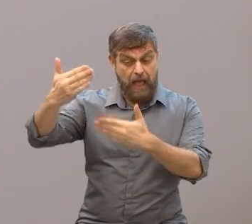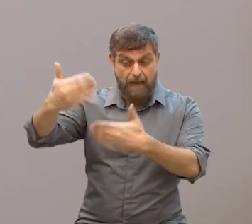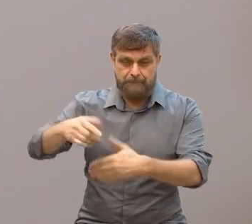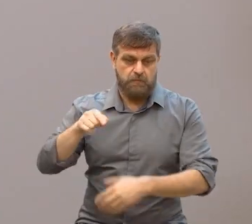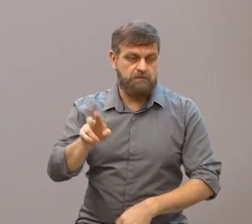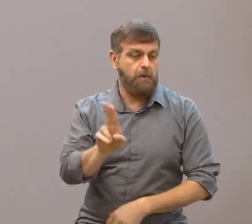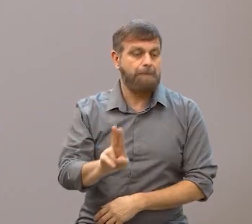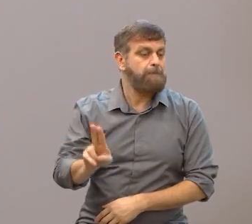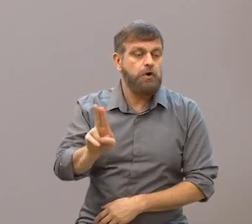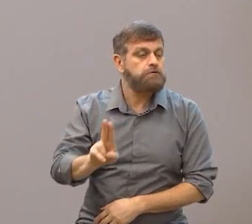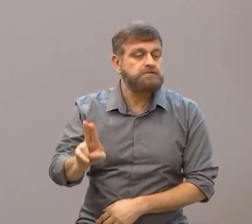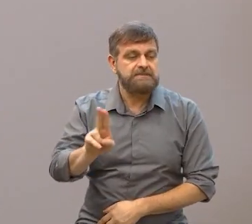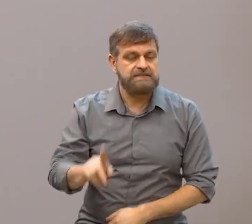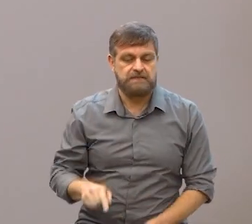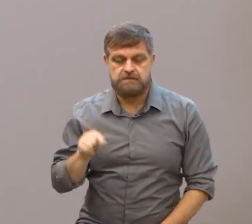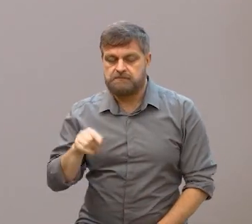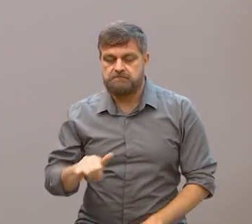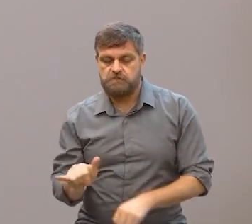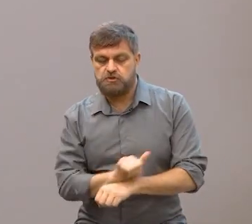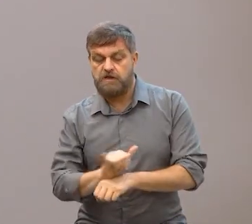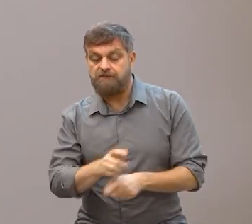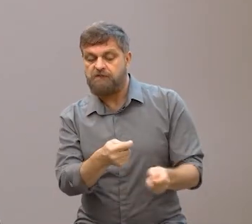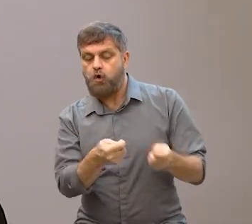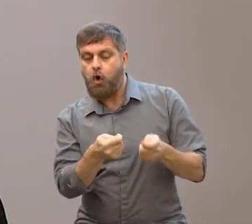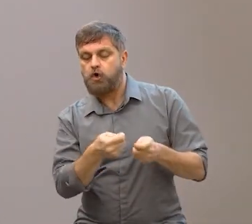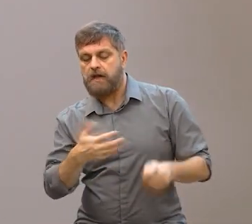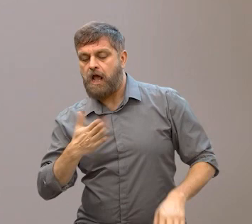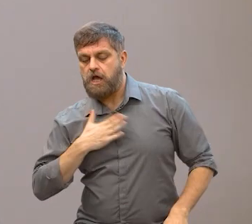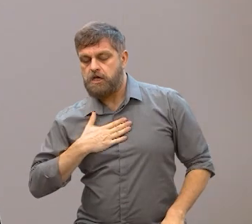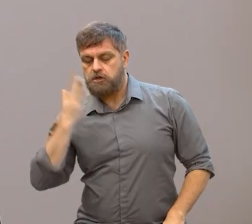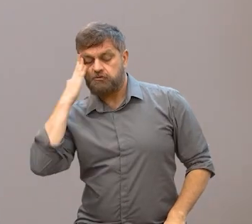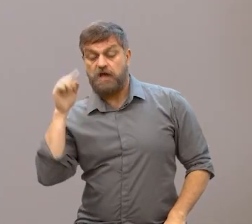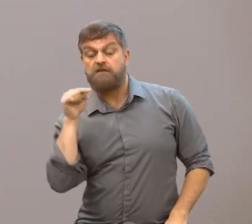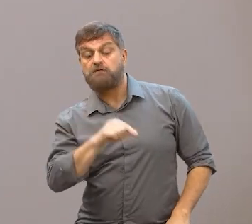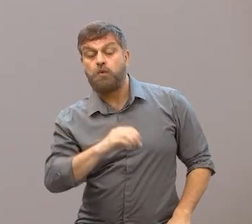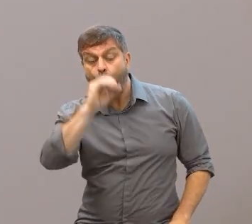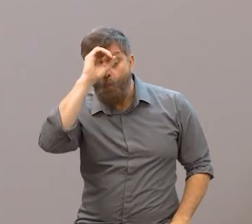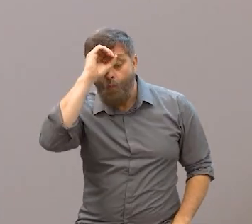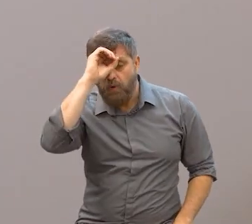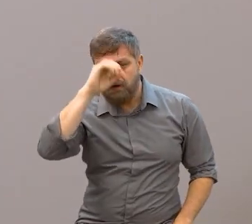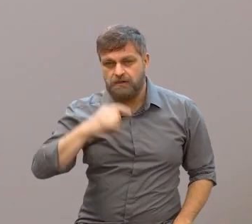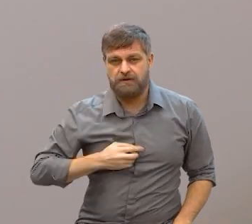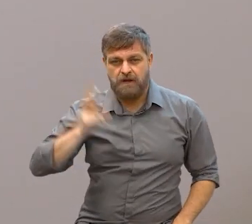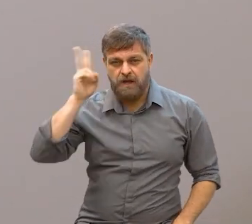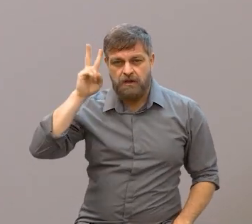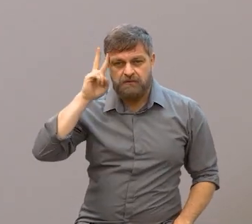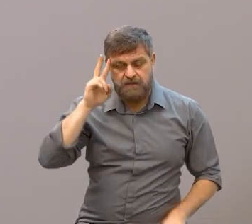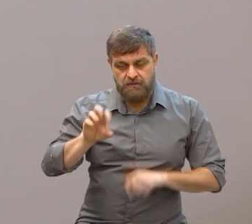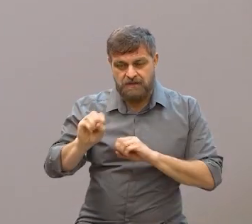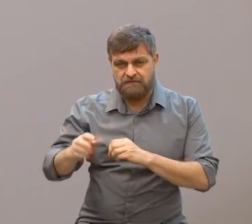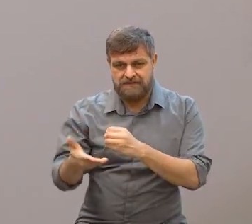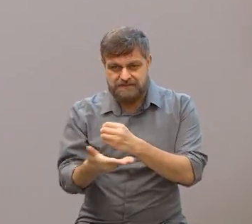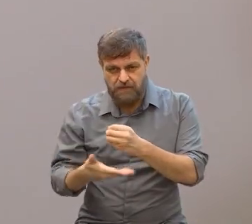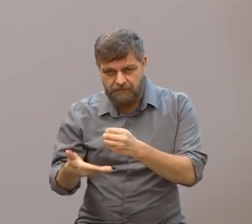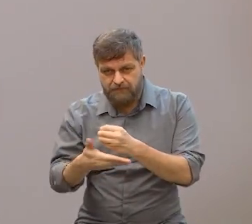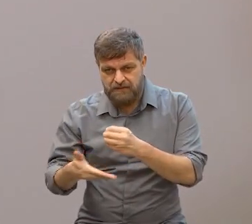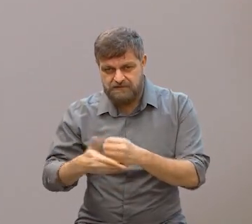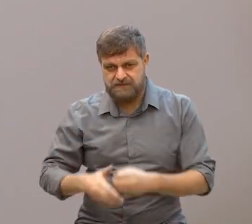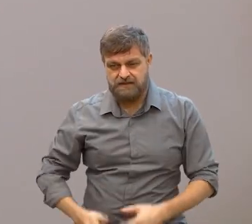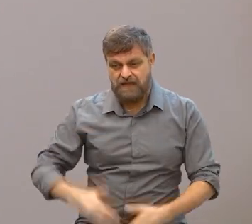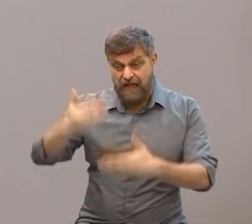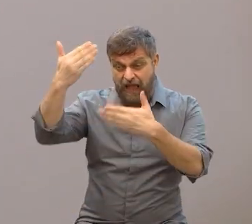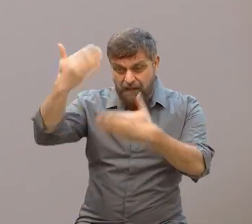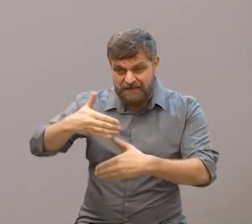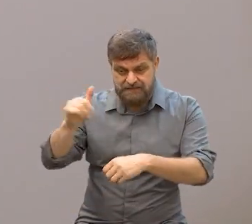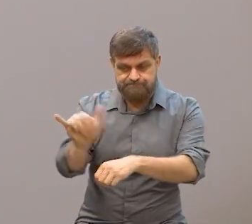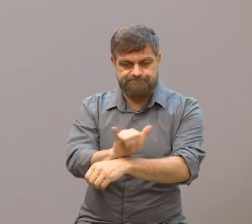bem colocou, como instrumento de controle, né? Eu me lembro, na minha educação básica, o professor chegava e falava, a avaliação armadilha, que